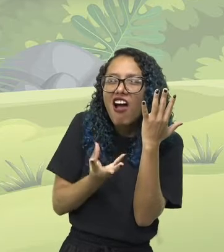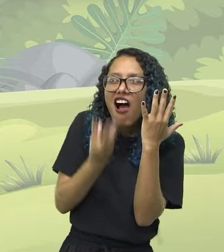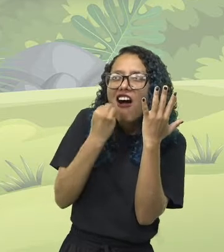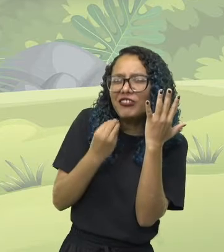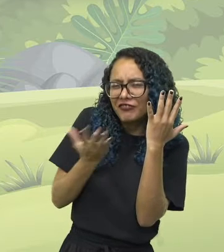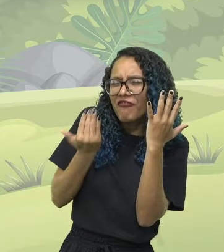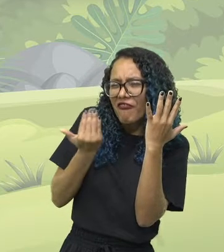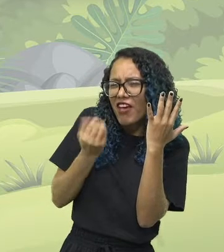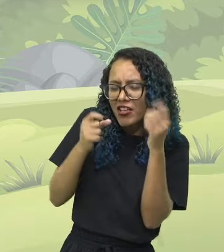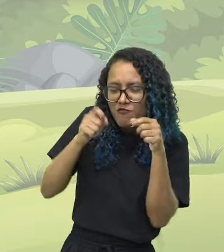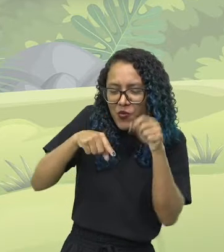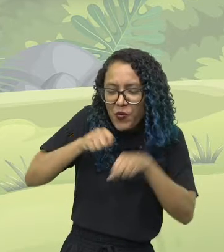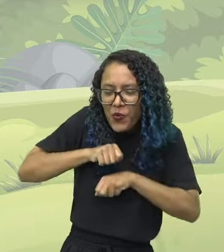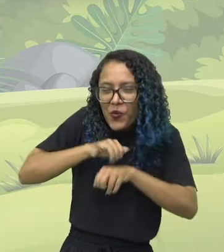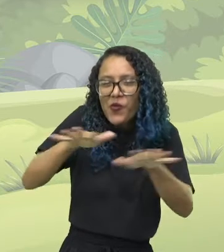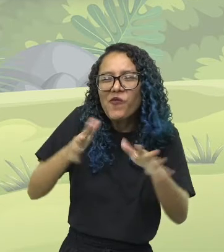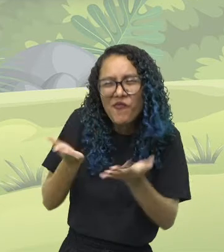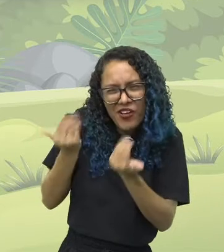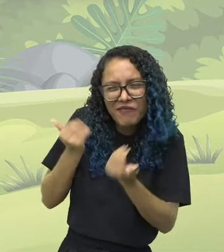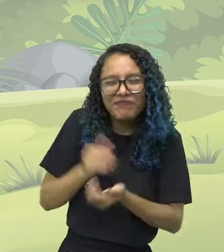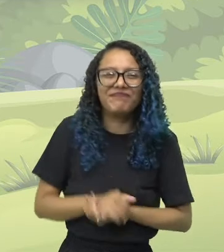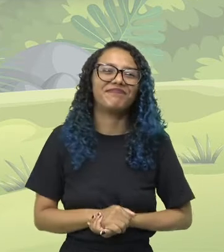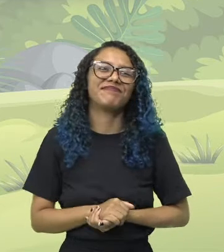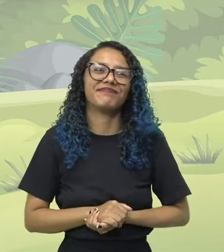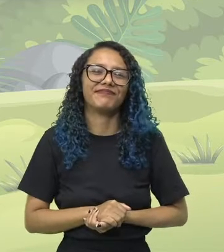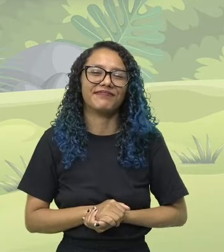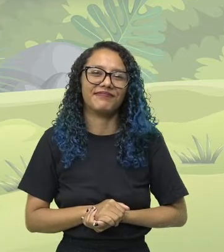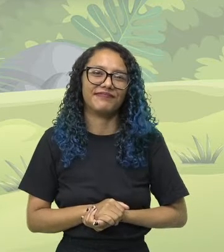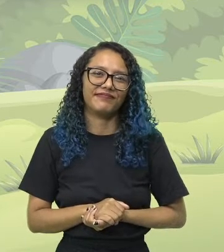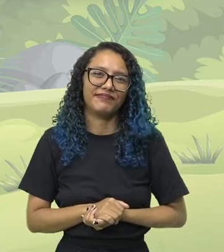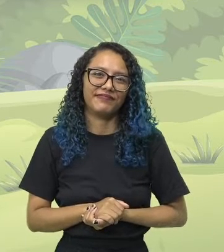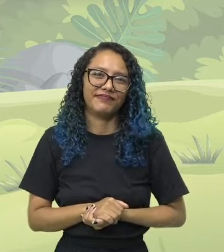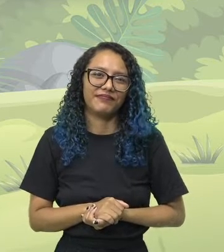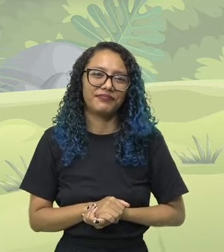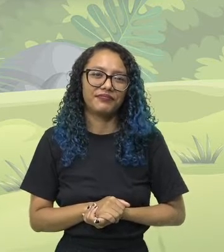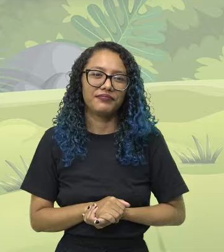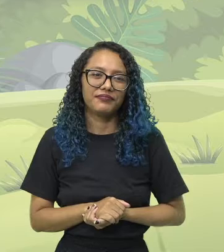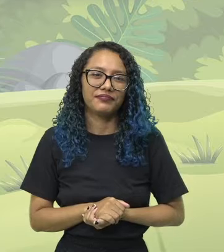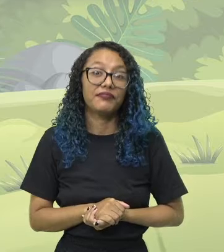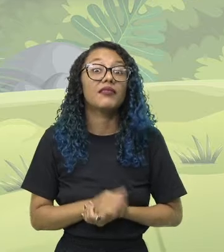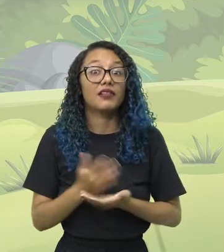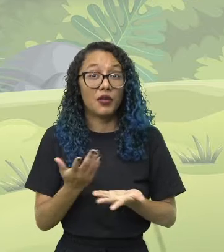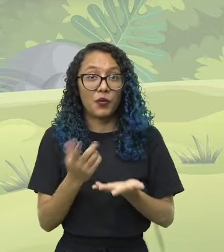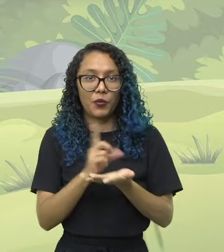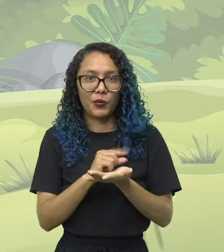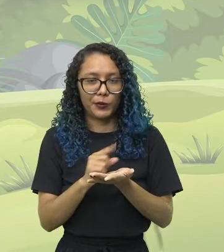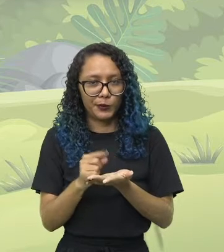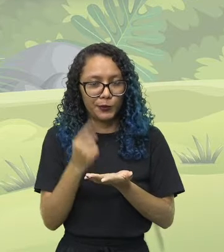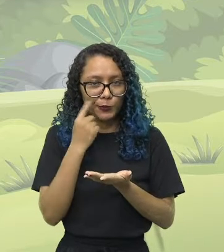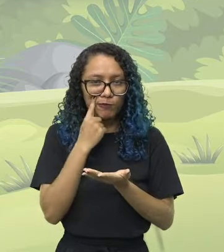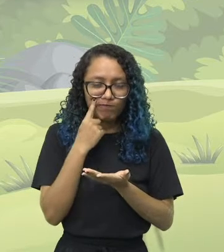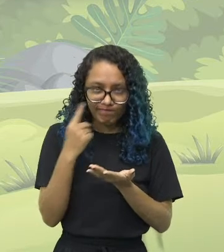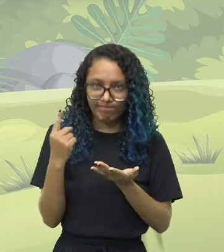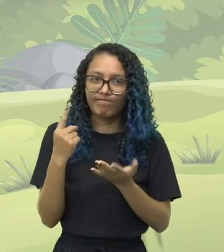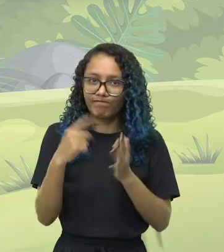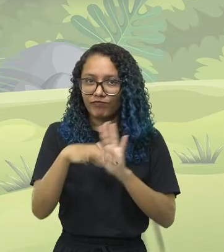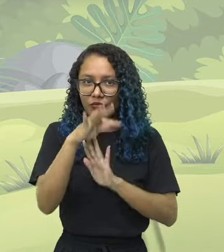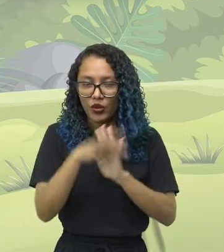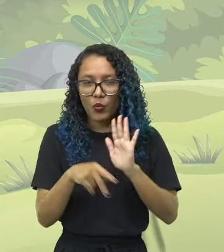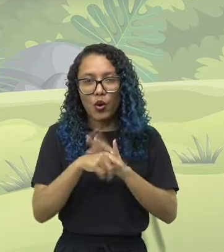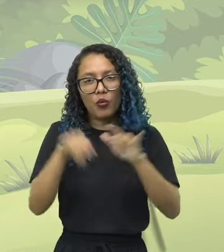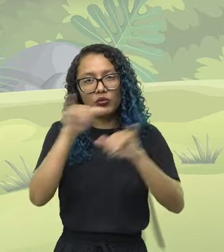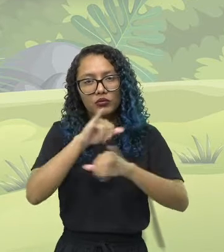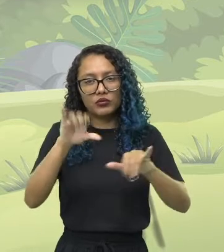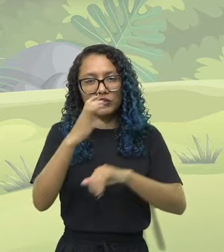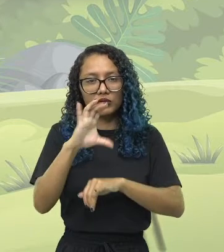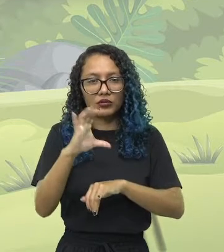e espalhar minhas sementes. Então vejam que nós tivemos um artigo aí, né, um texto de divulgação científica